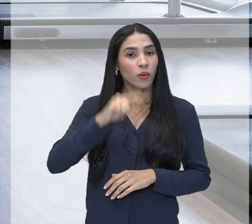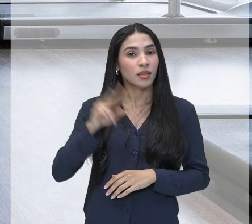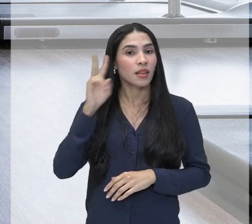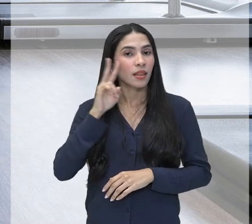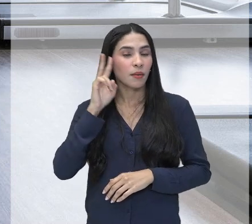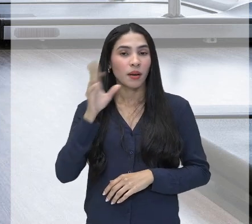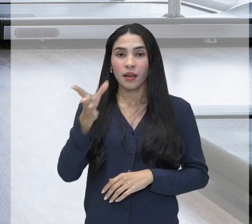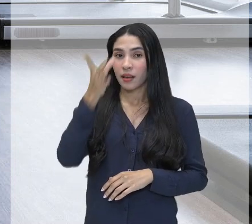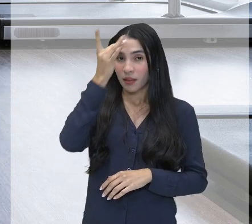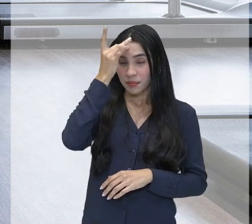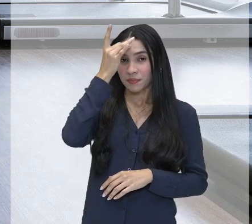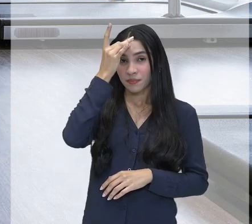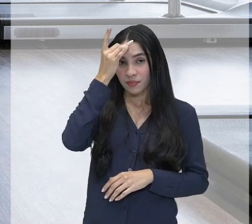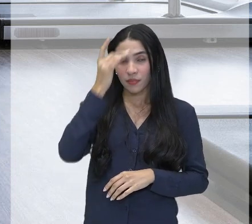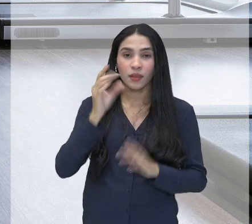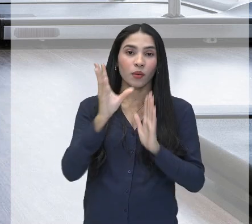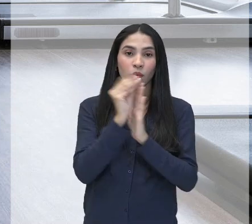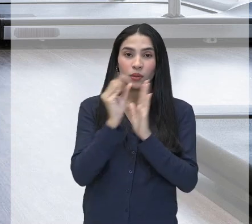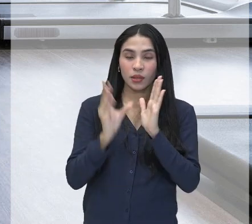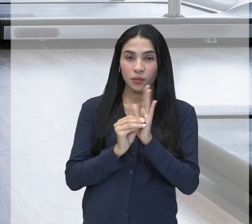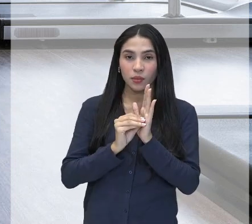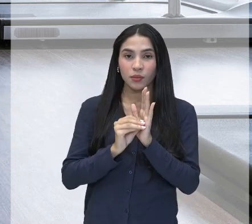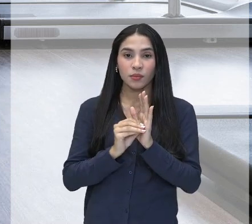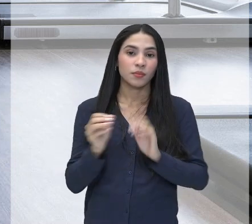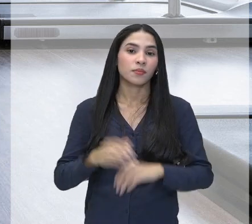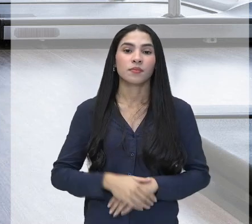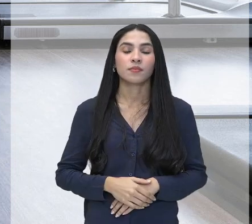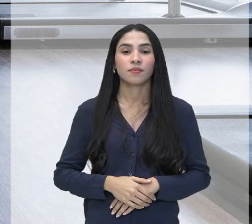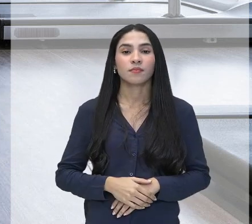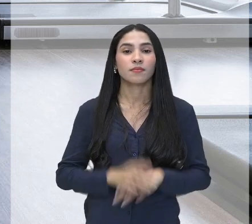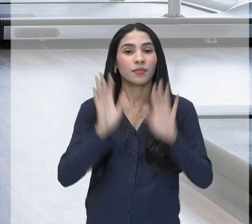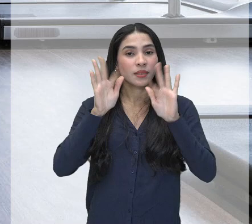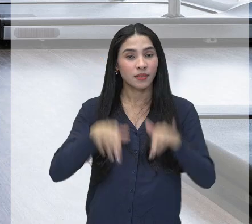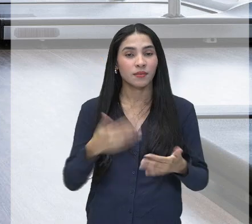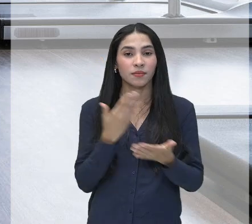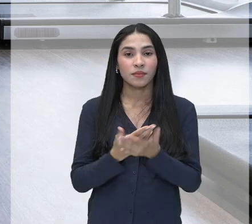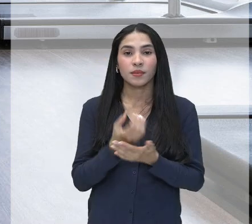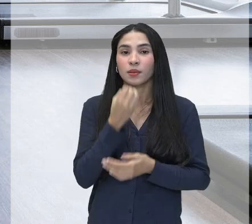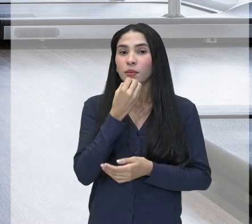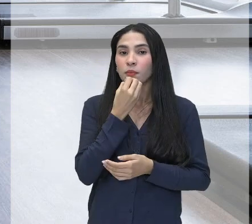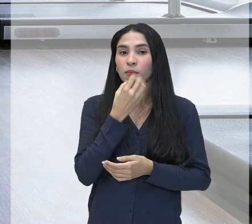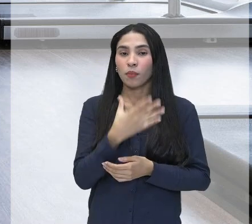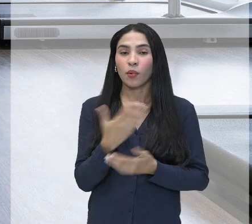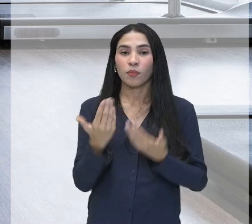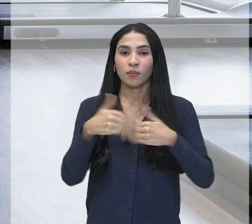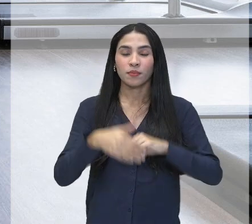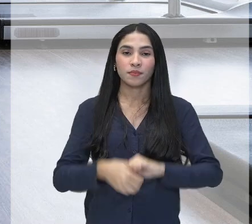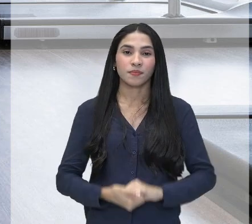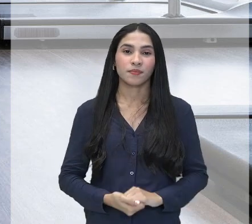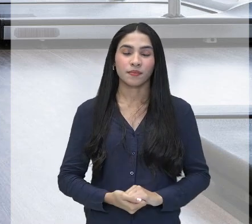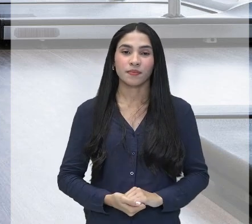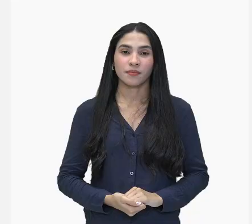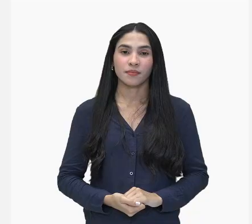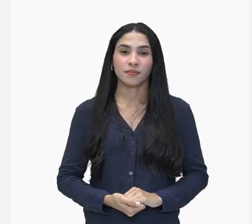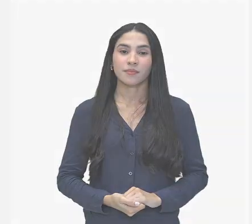relembrar, refrescar aí na memória de vocês esses pontos. Eu fico por aqui e desejo vocês ótimos estudos.